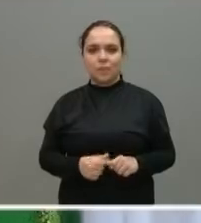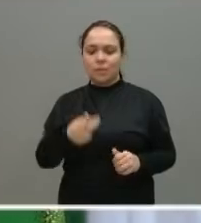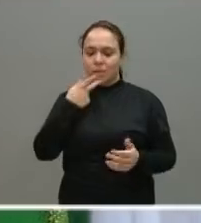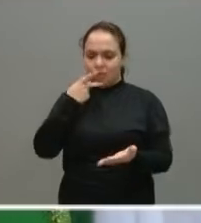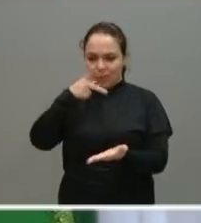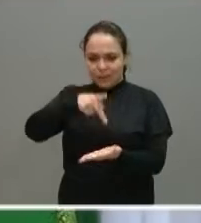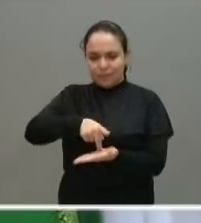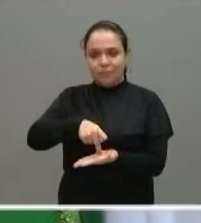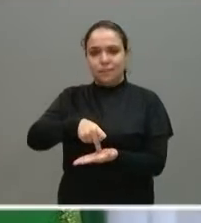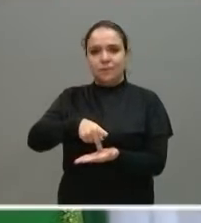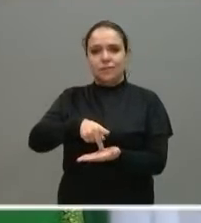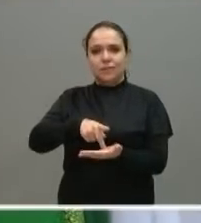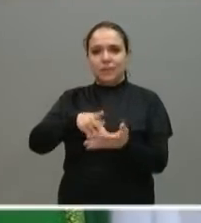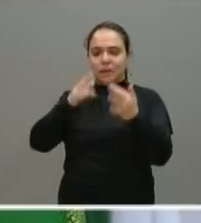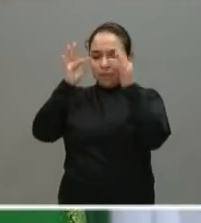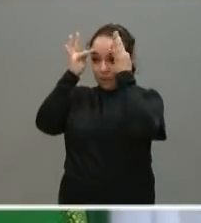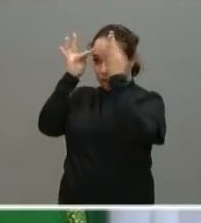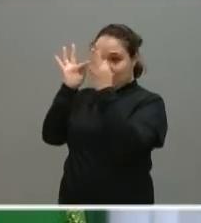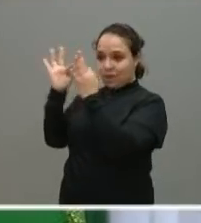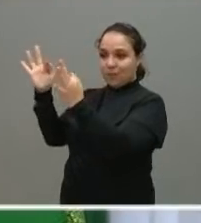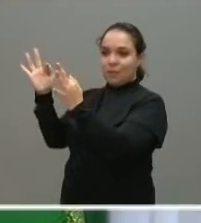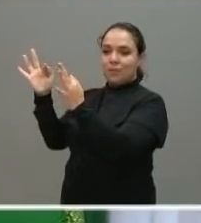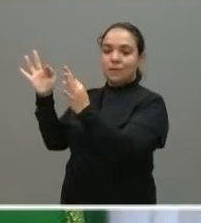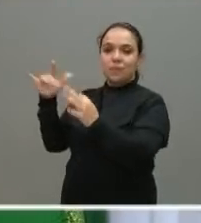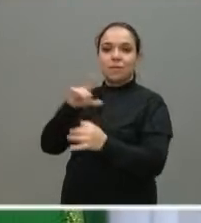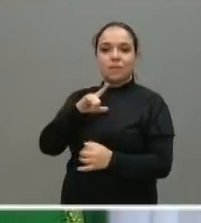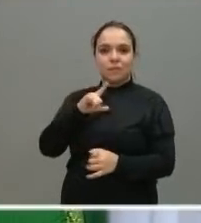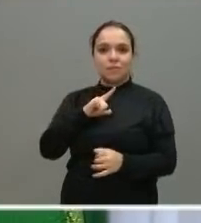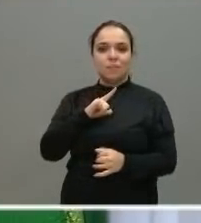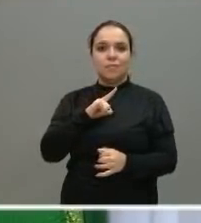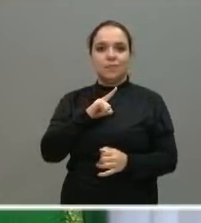honesto, fiel,